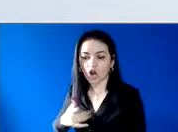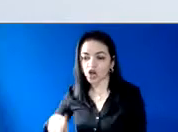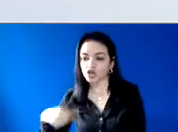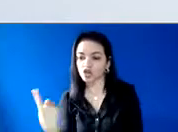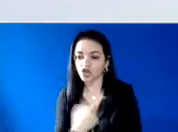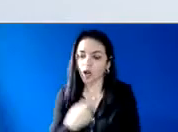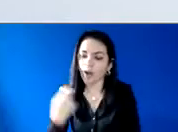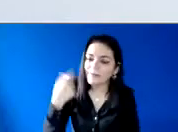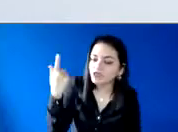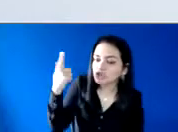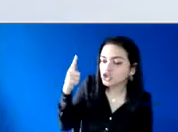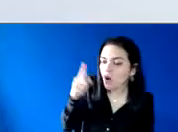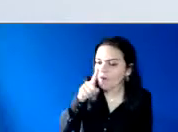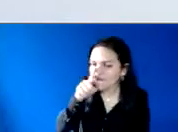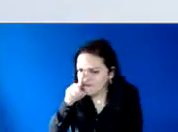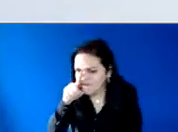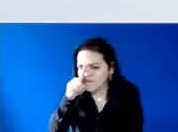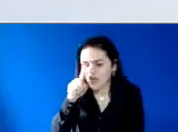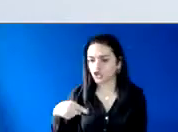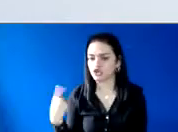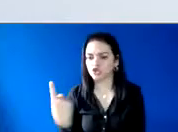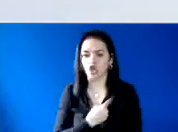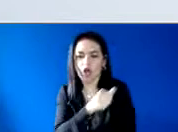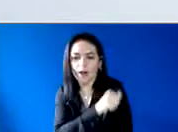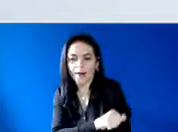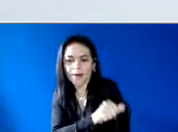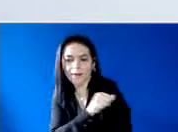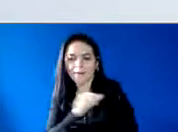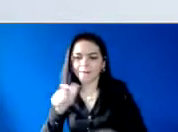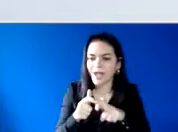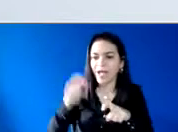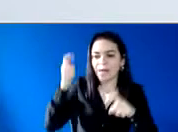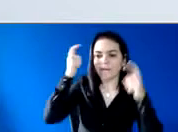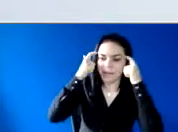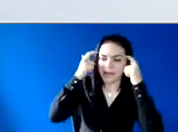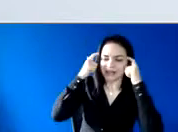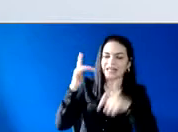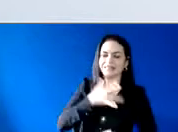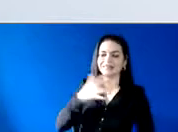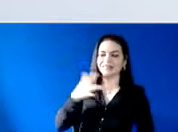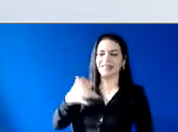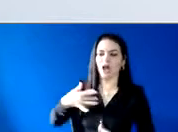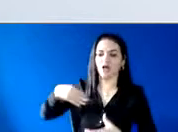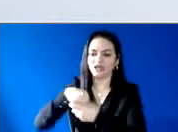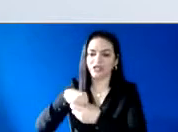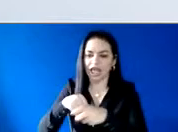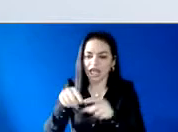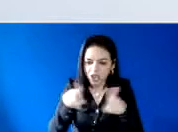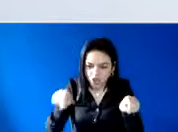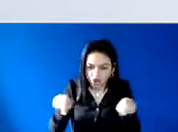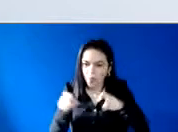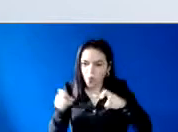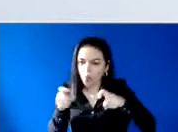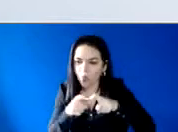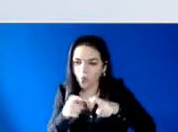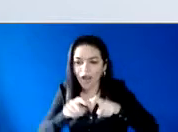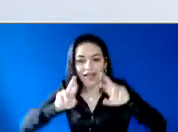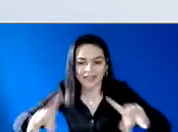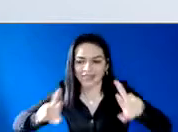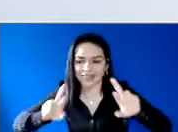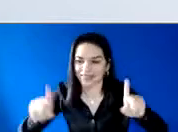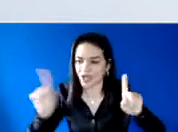médicos e enfermeiros, não podemos achar que a saúde materna e infantil está dentro do consultório, porque ela não está dentro do consultório.